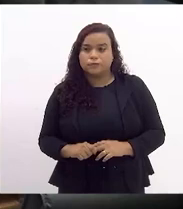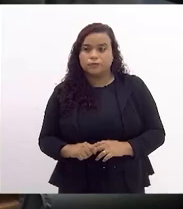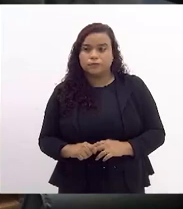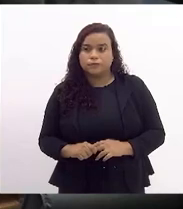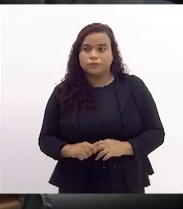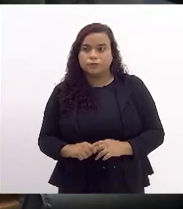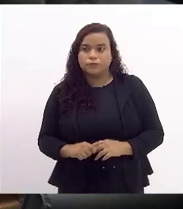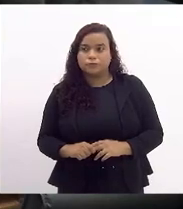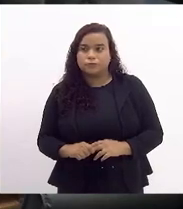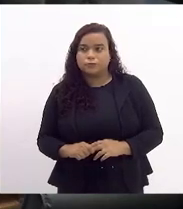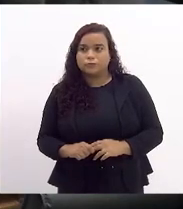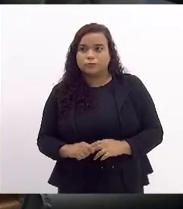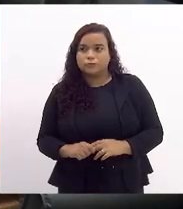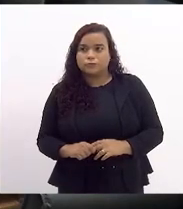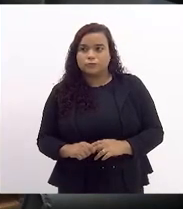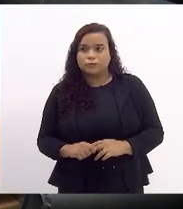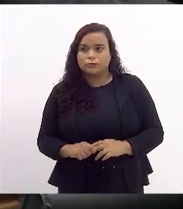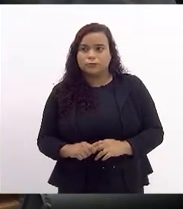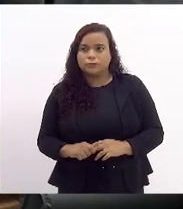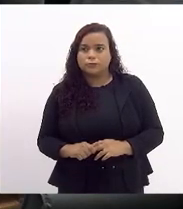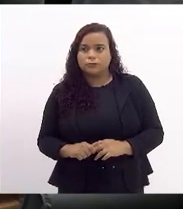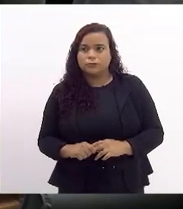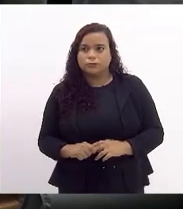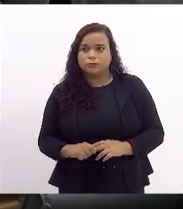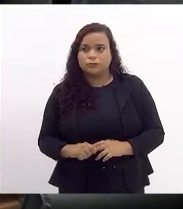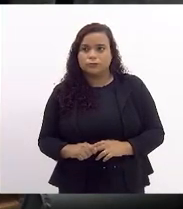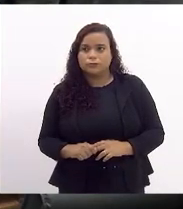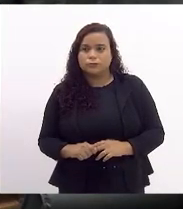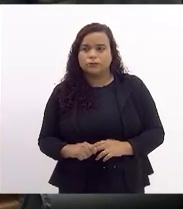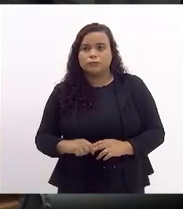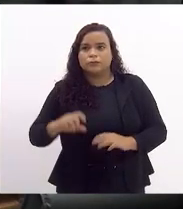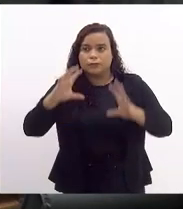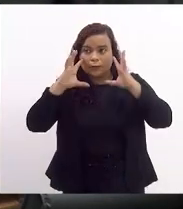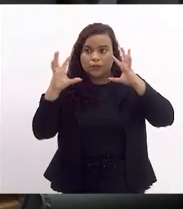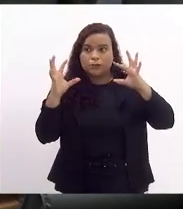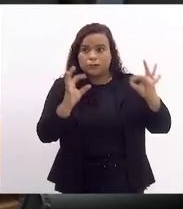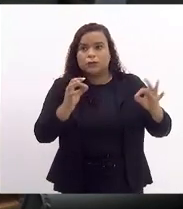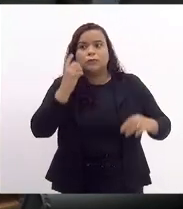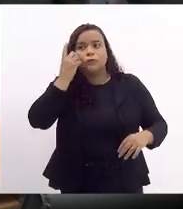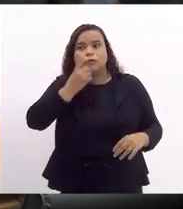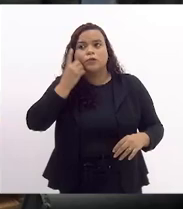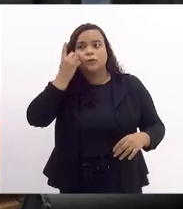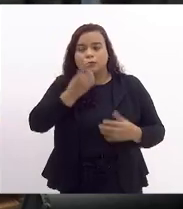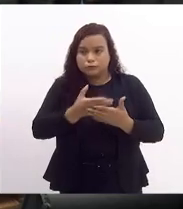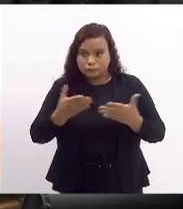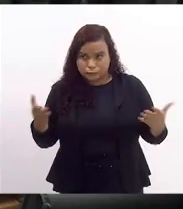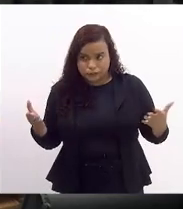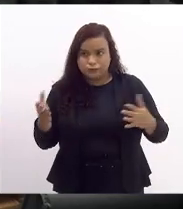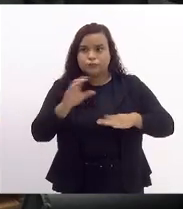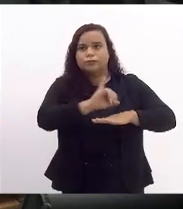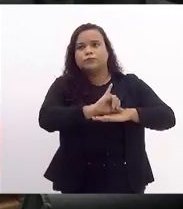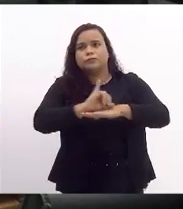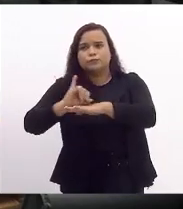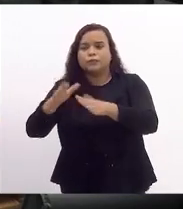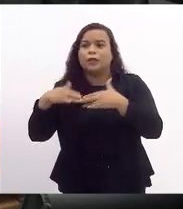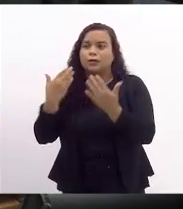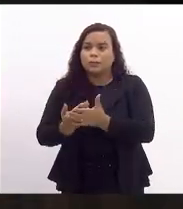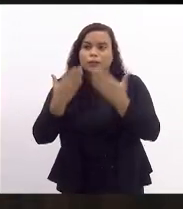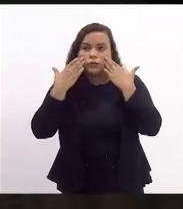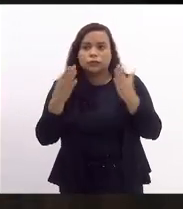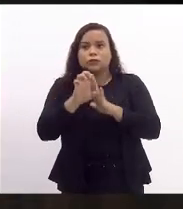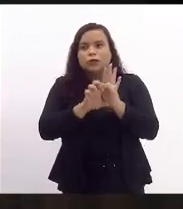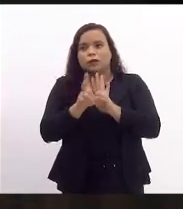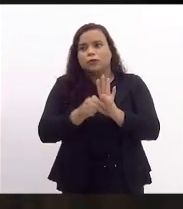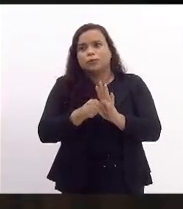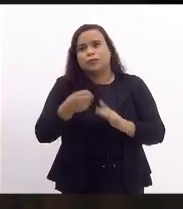E aí a tensão deputados a sobremesa que ele vem destaque